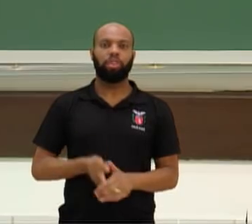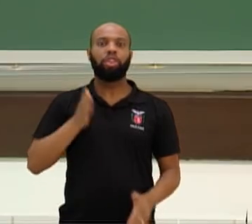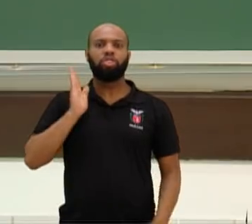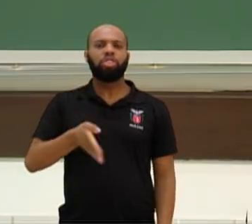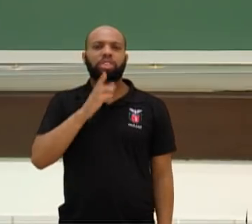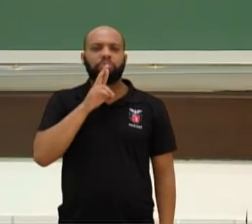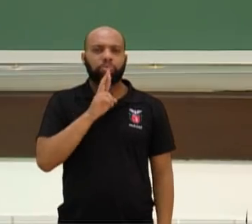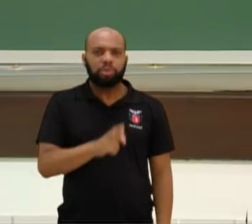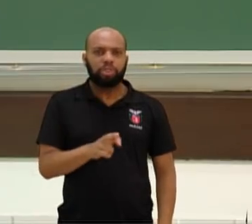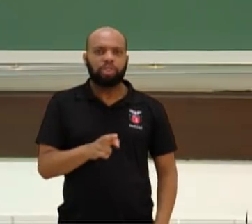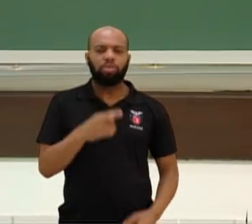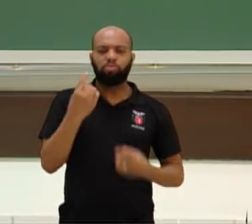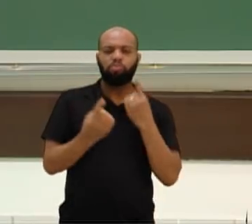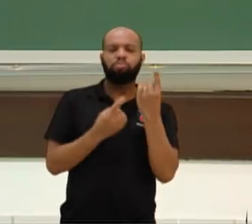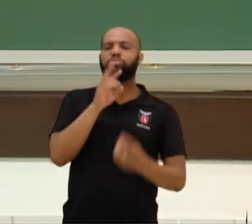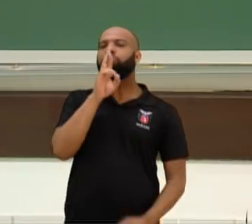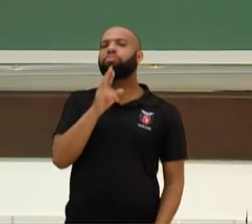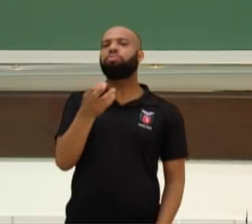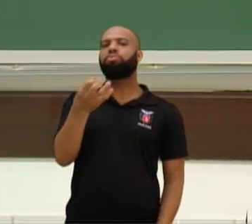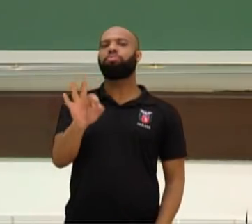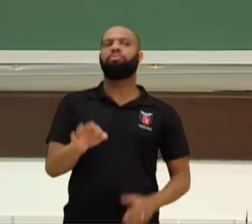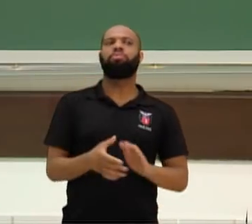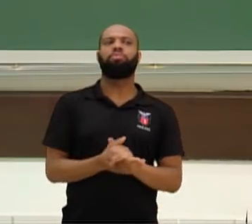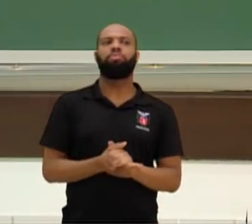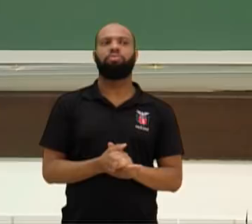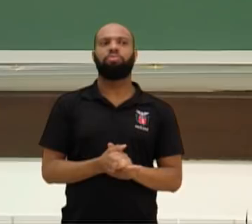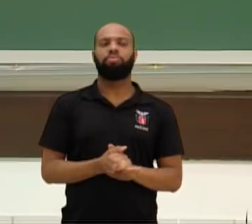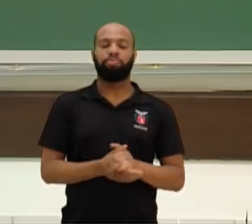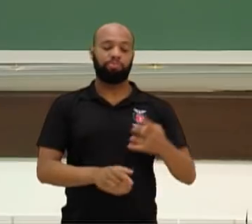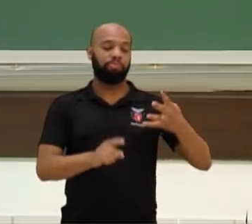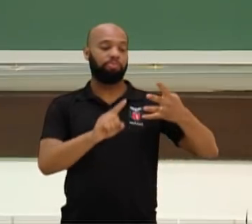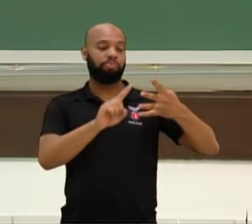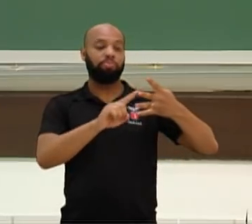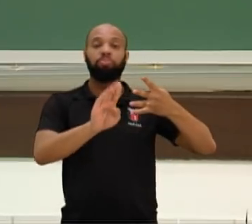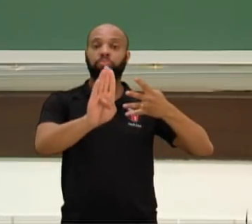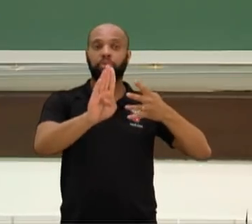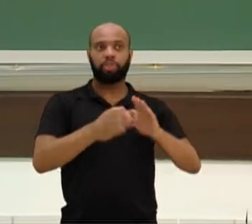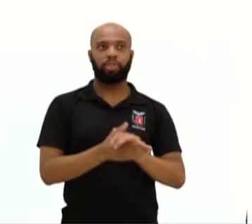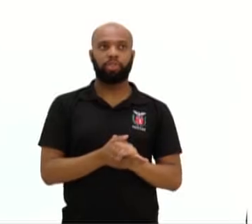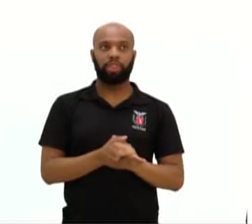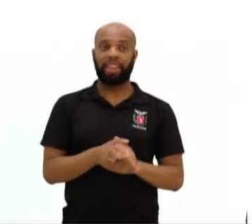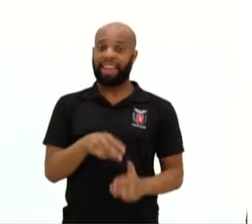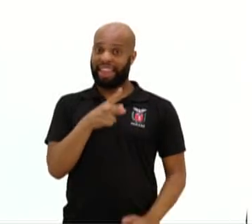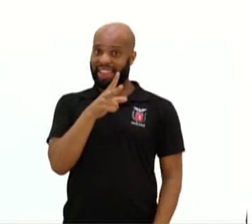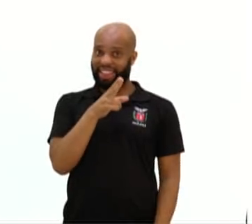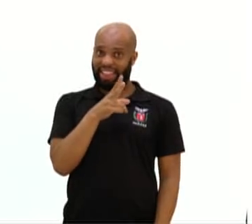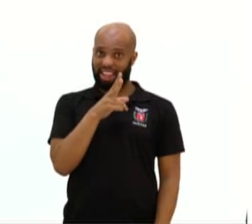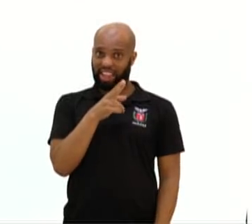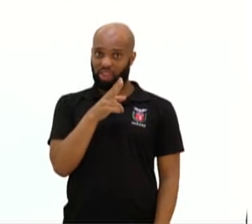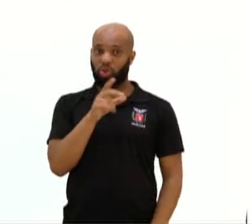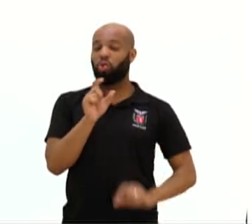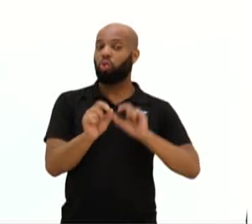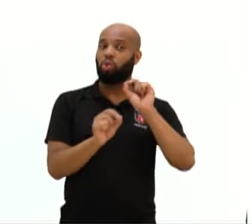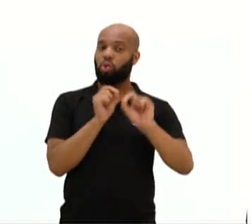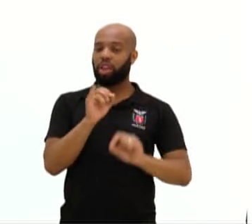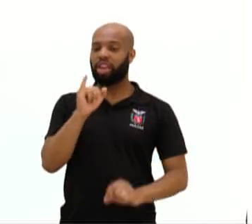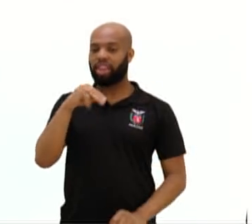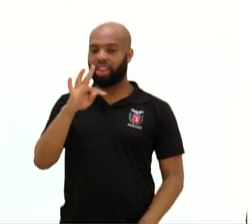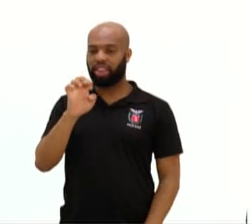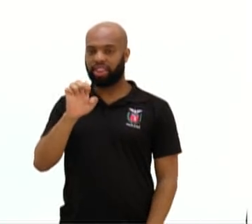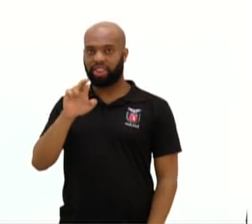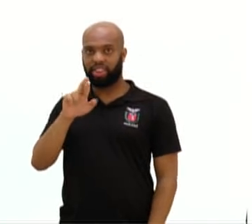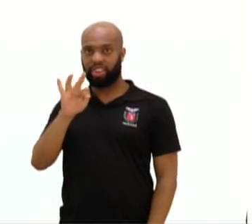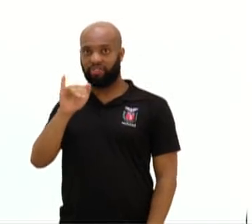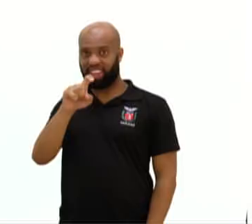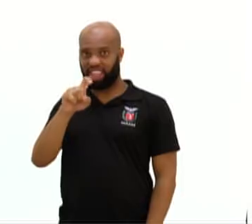Responderam, pessoal? Qual que era a resposta correta? A letra B. A tesoura é uma alavanca interfixa, o